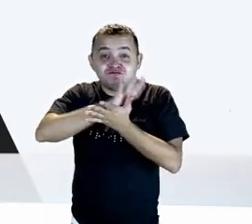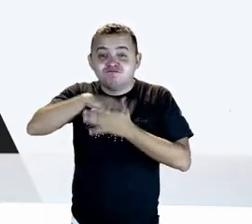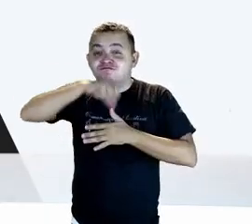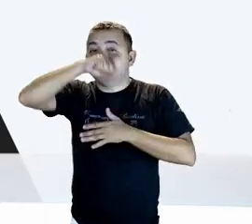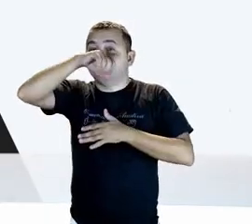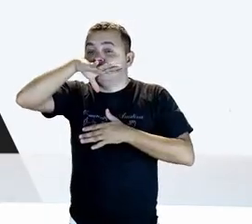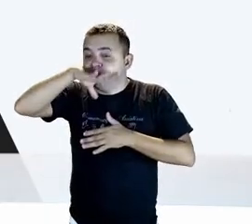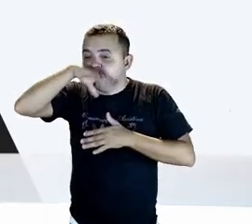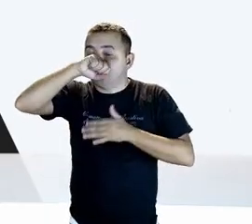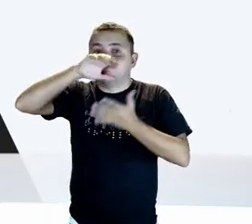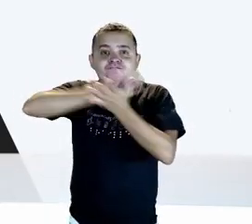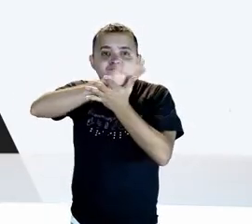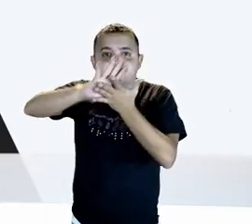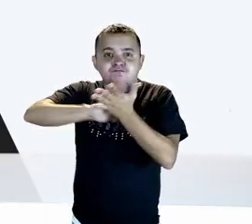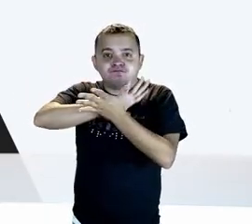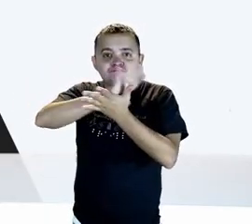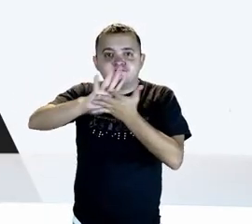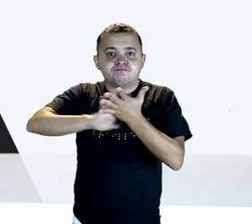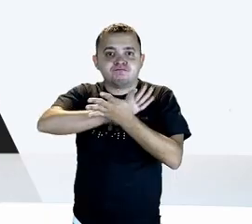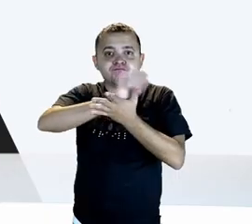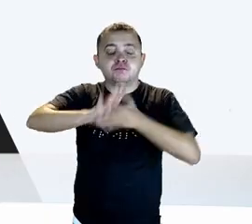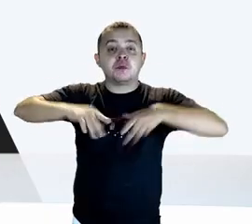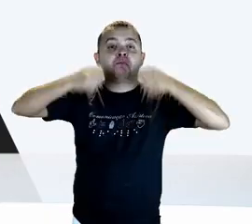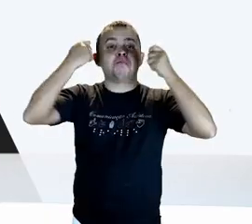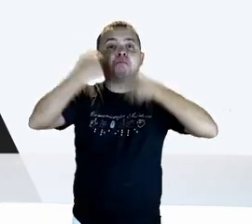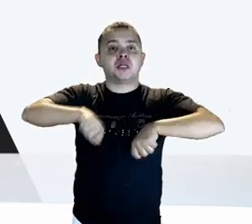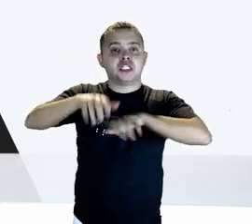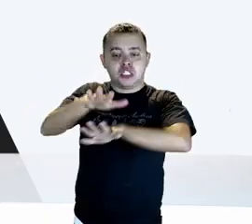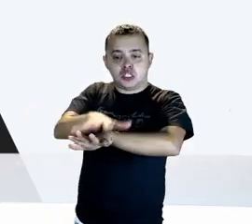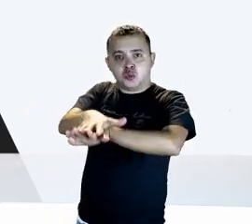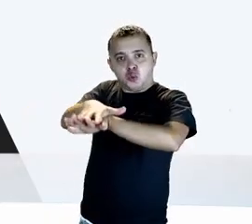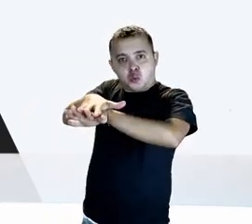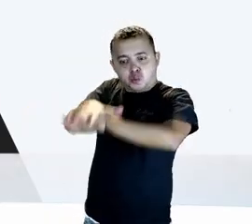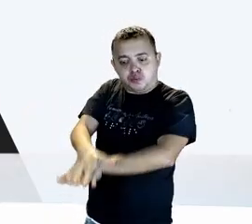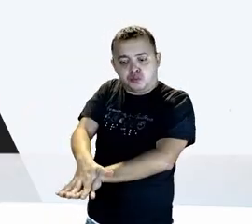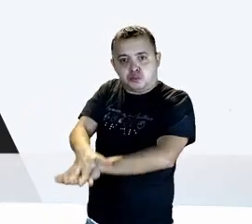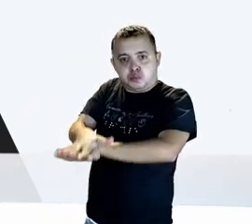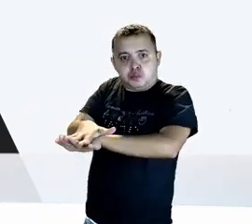da respiração, você precisa